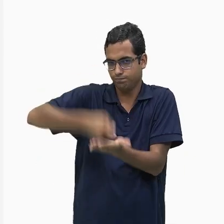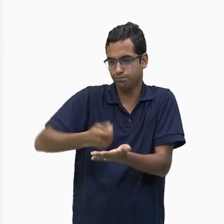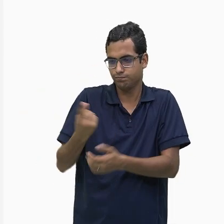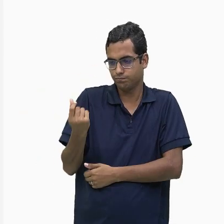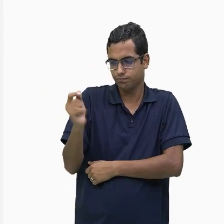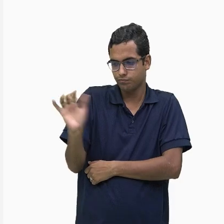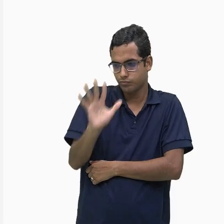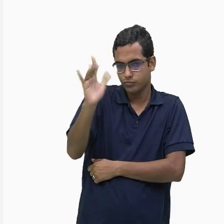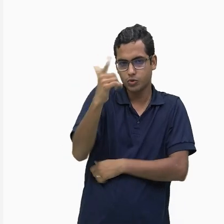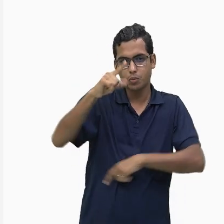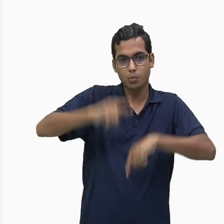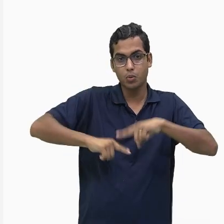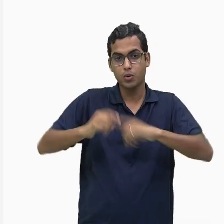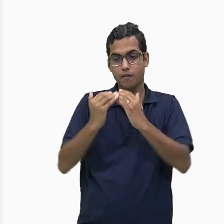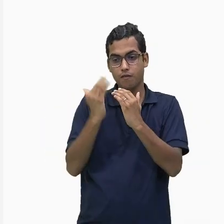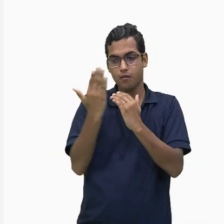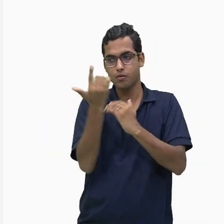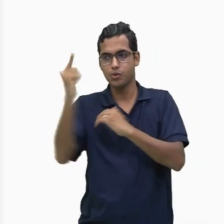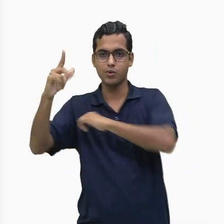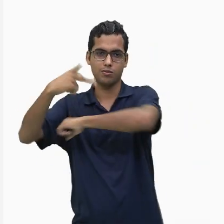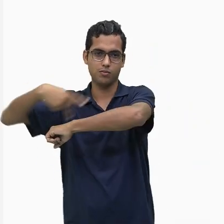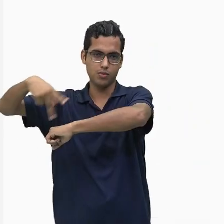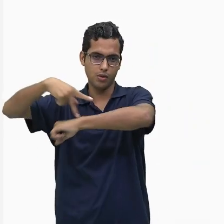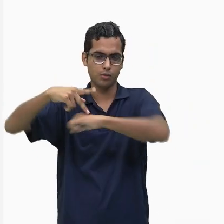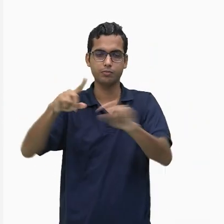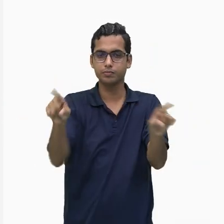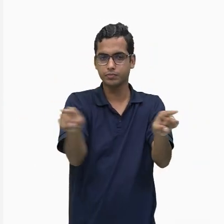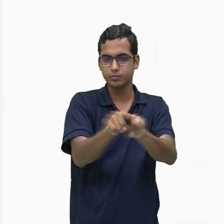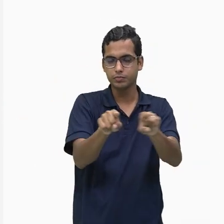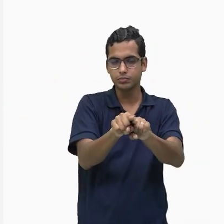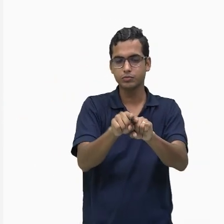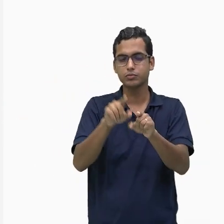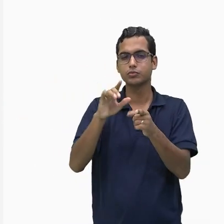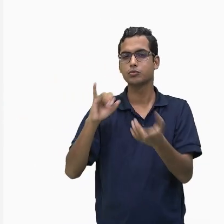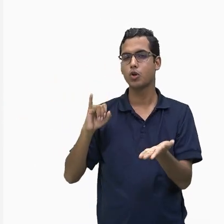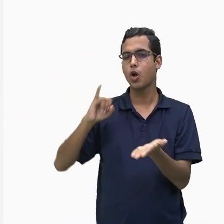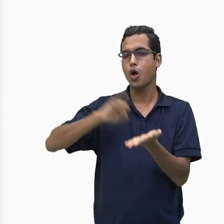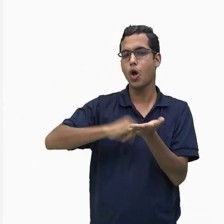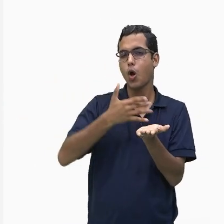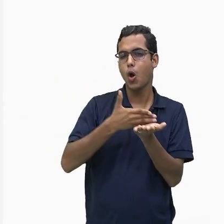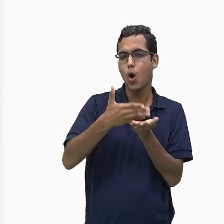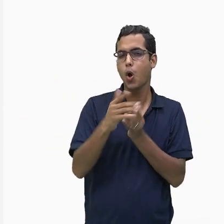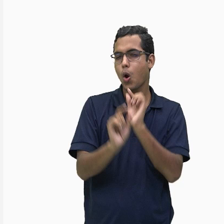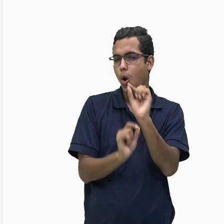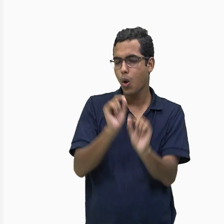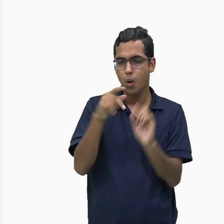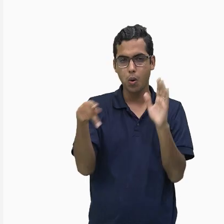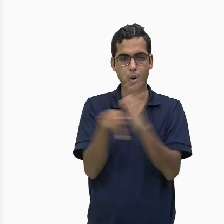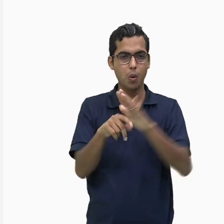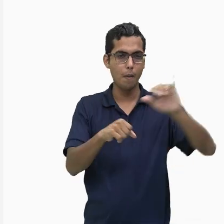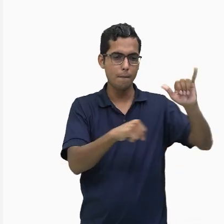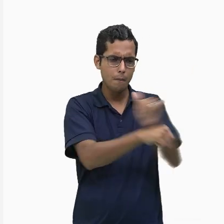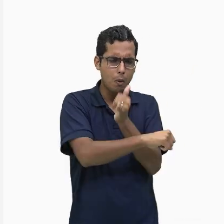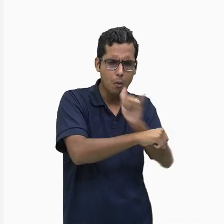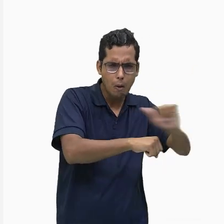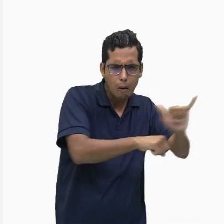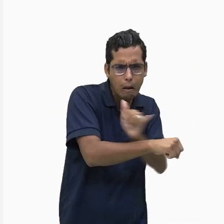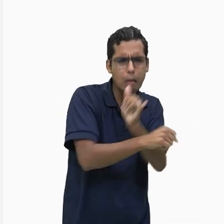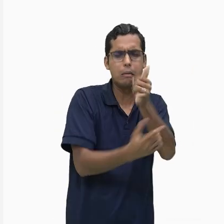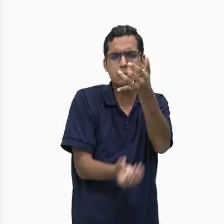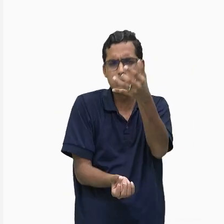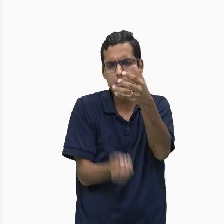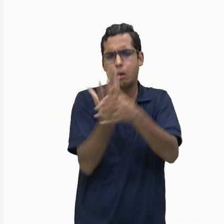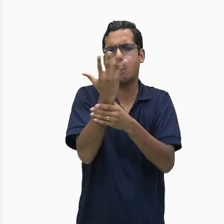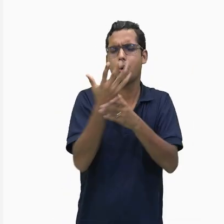outros países, produtos importados, e na implantação de quê? De estratégias para